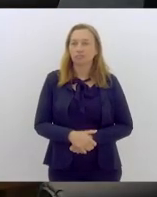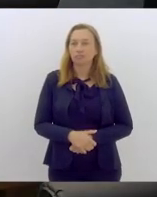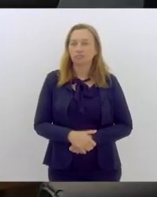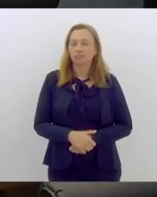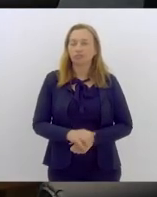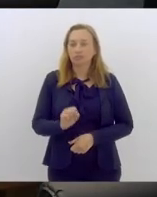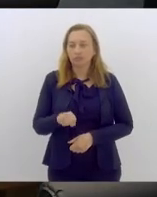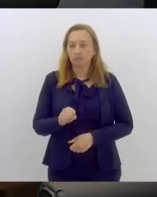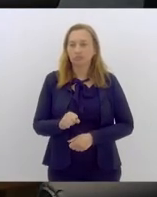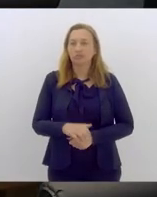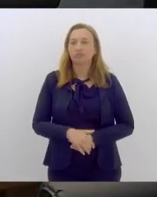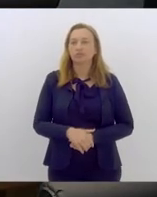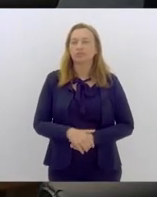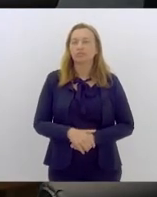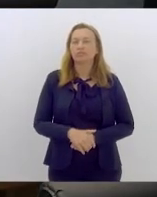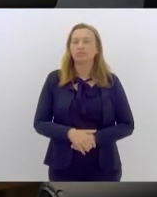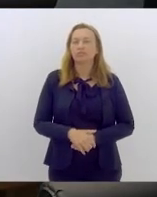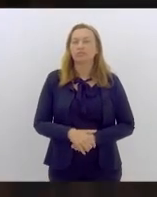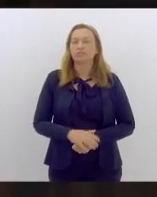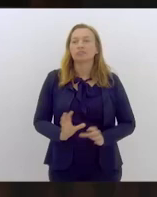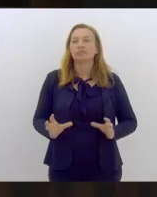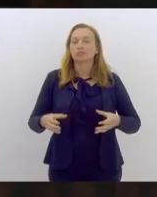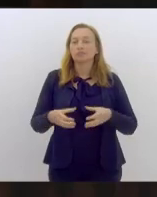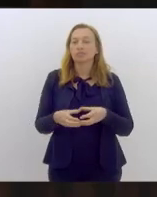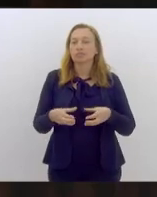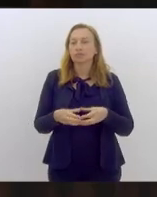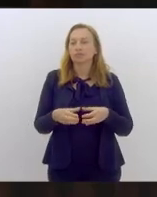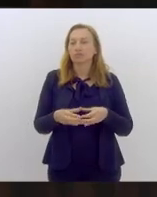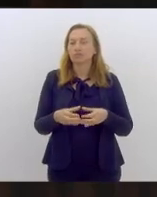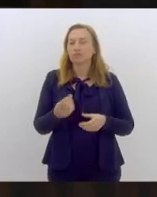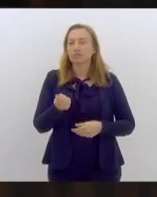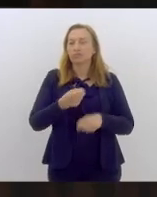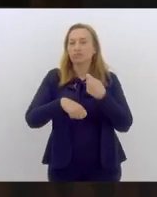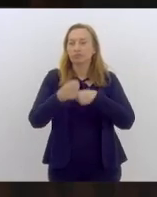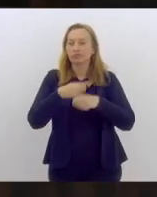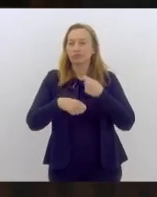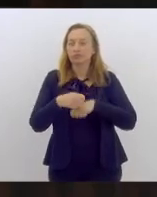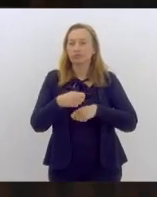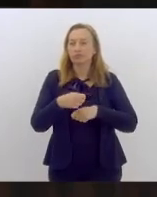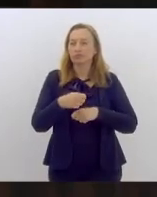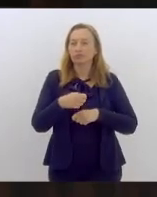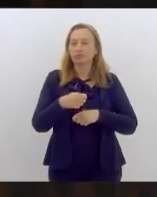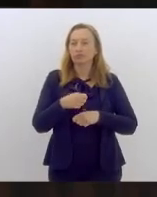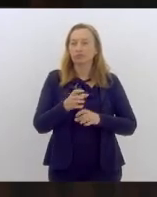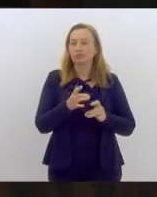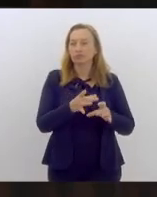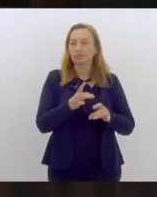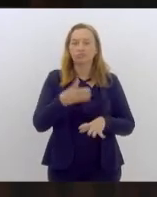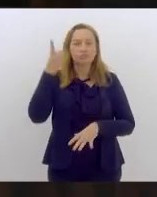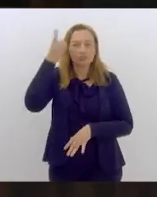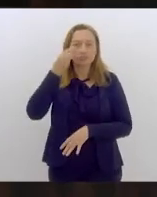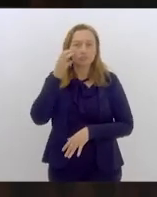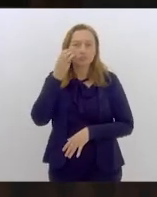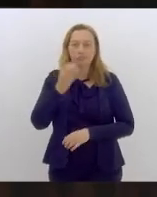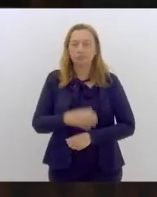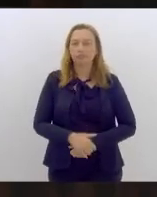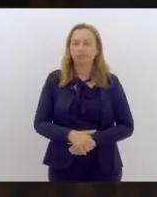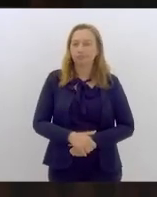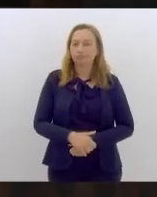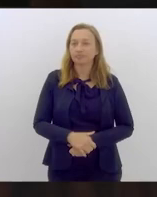Parecer é favorável. Para emitir parecer pela Comissão de Economia, Indústria e Comércio, deputado Valdeque Carneiro.